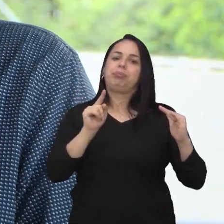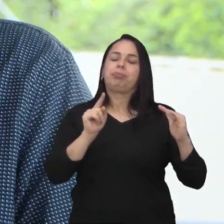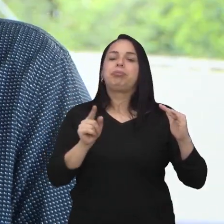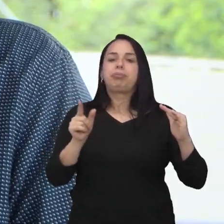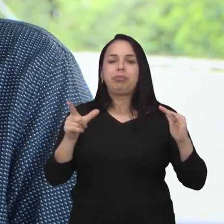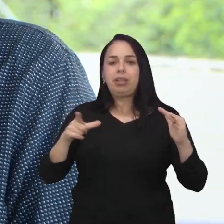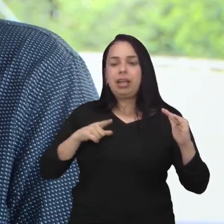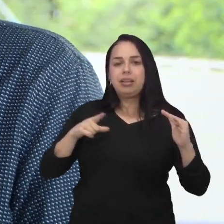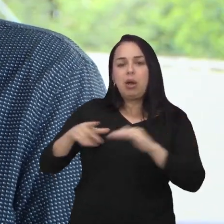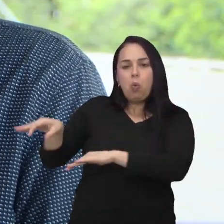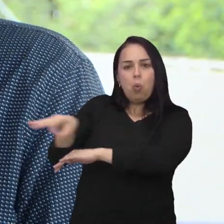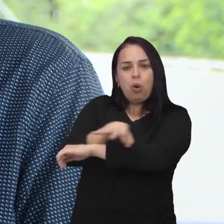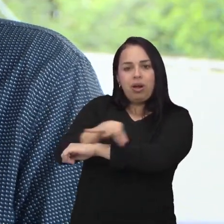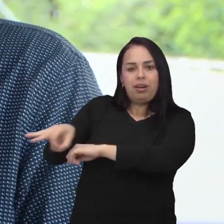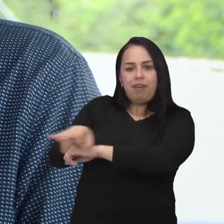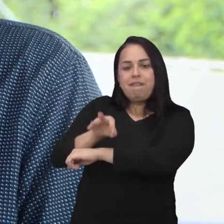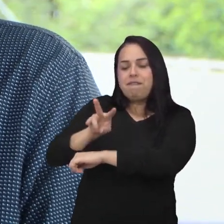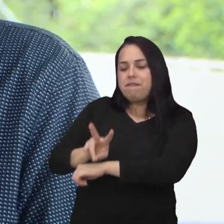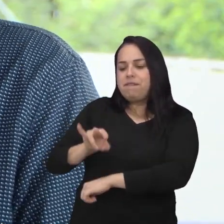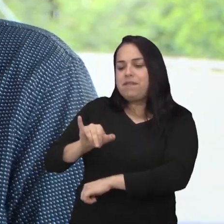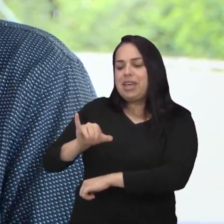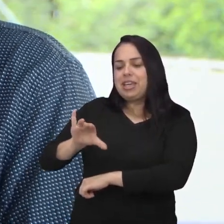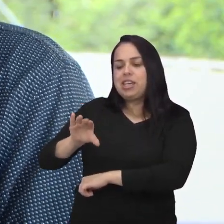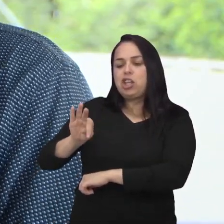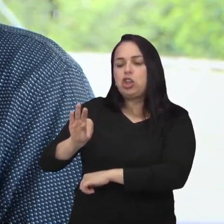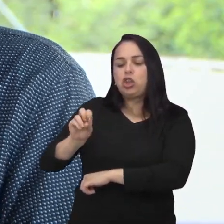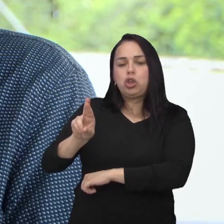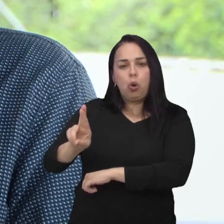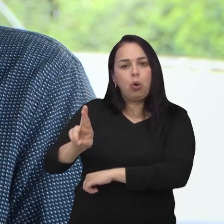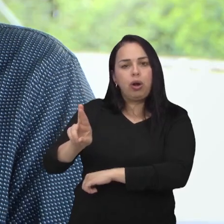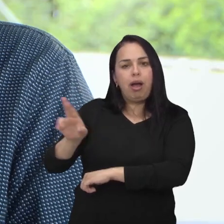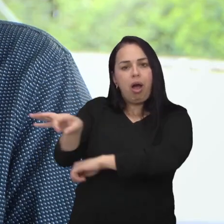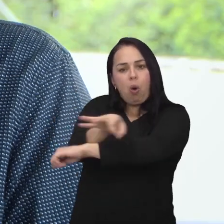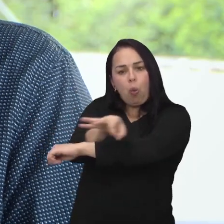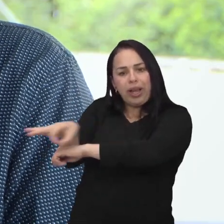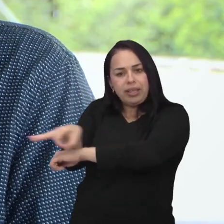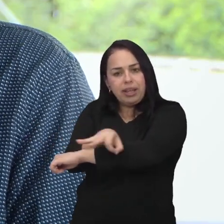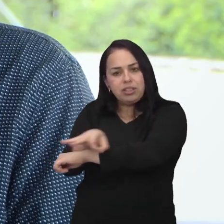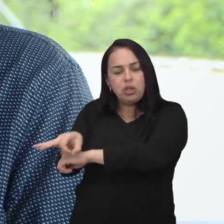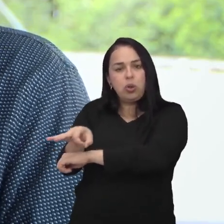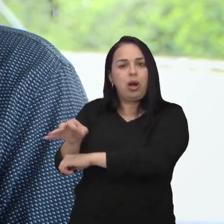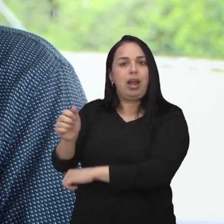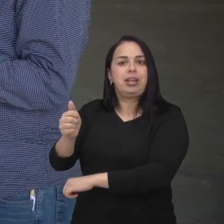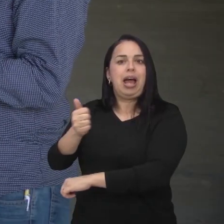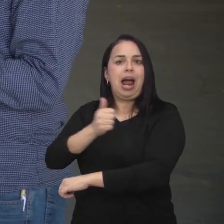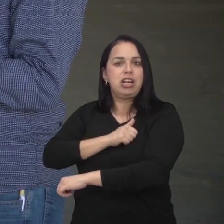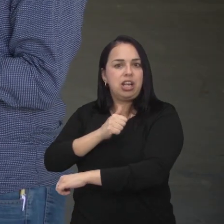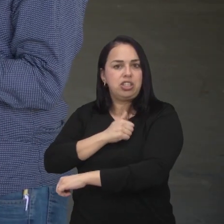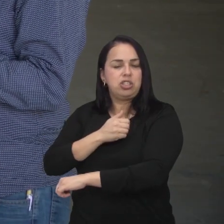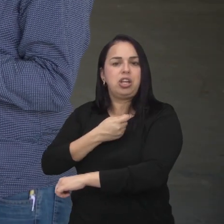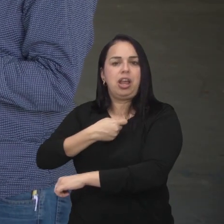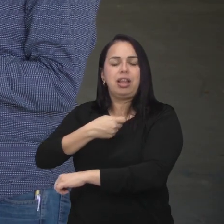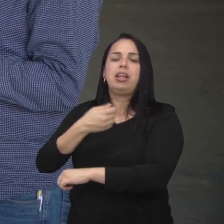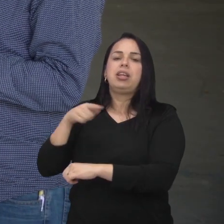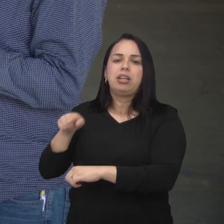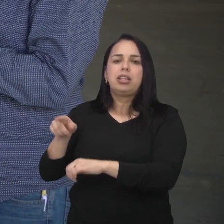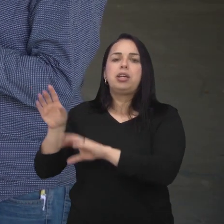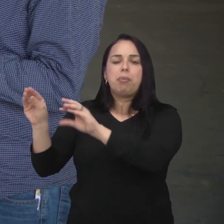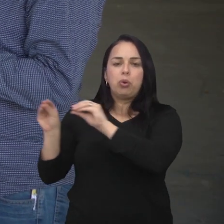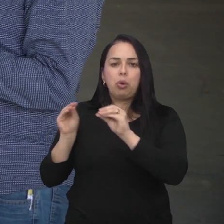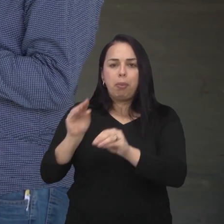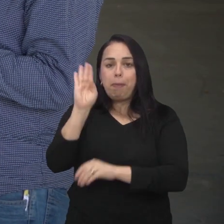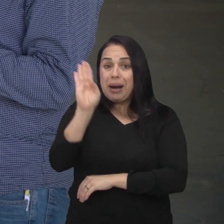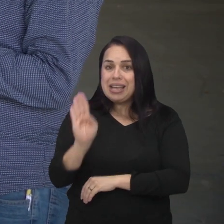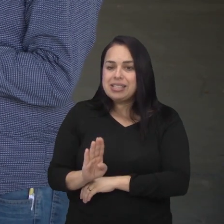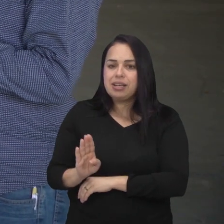cá, era de um arquiteto chamado Victor de Bugrá, que é um arquiteto argentino, francês, que veio